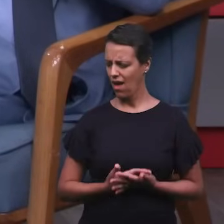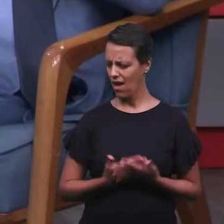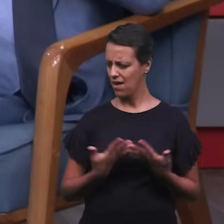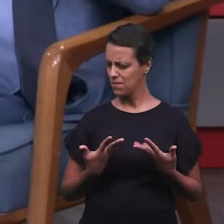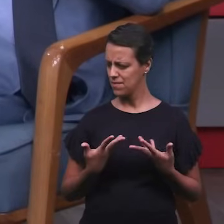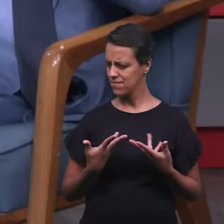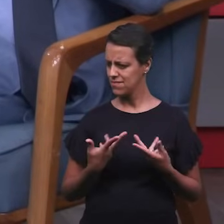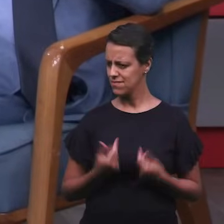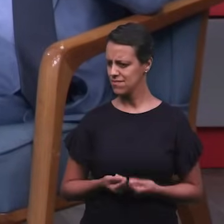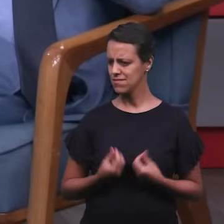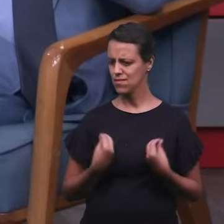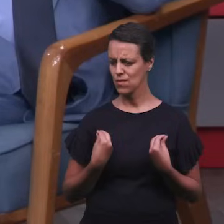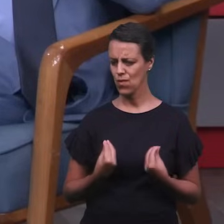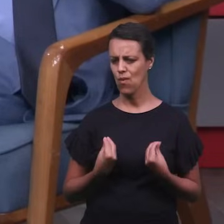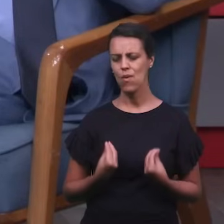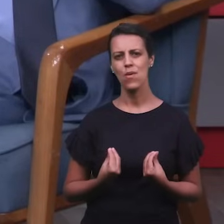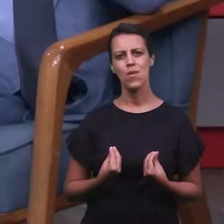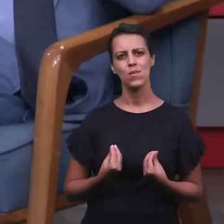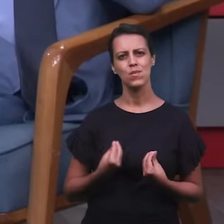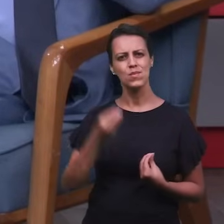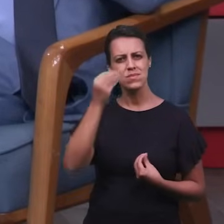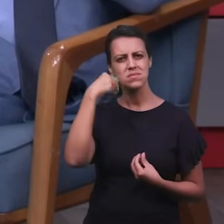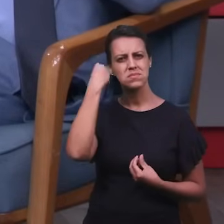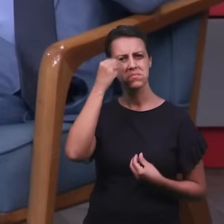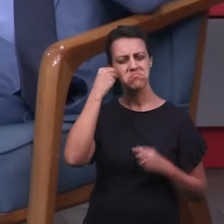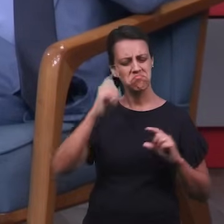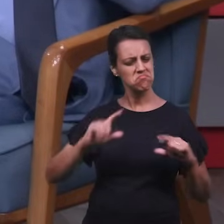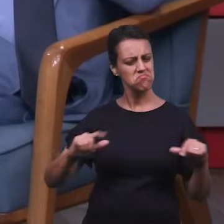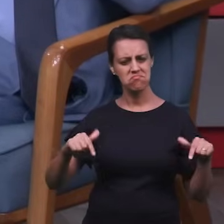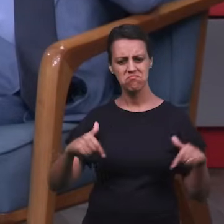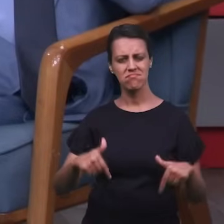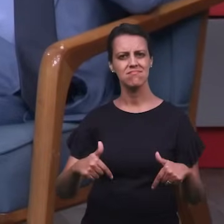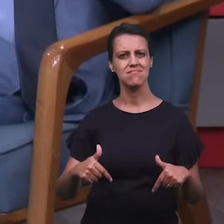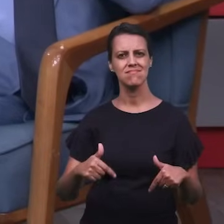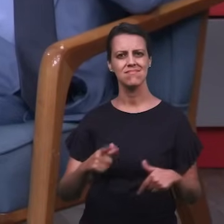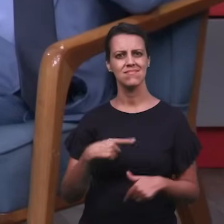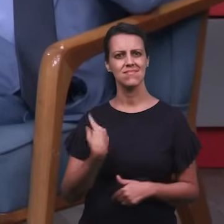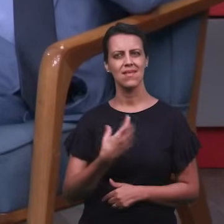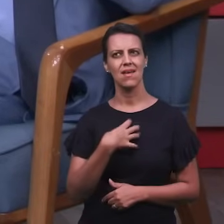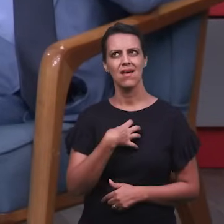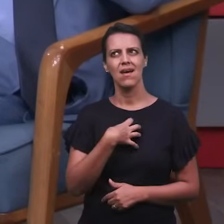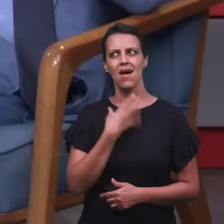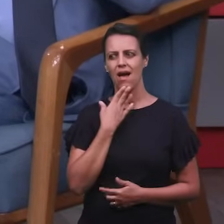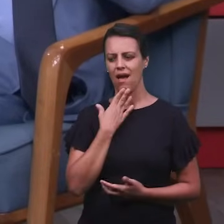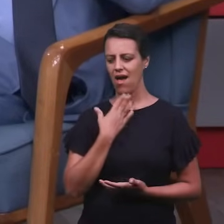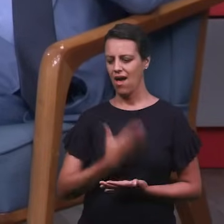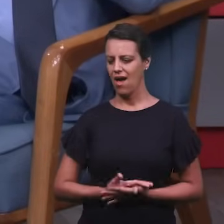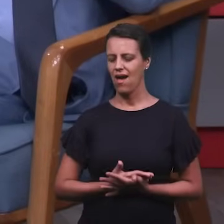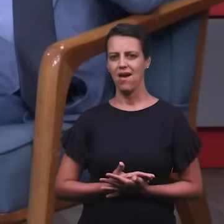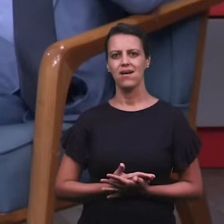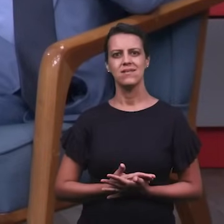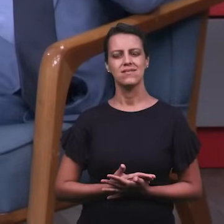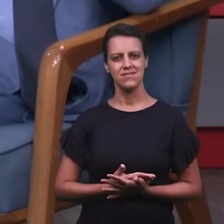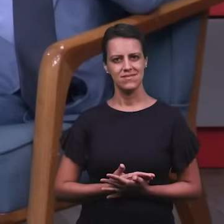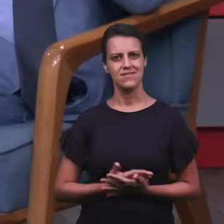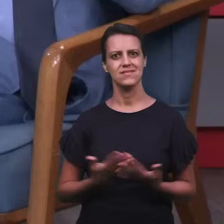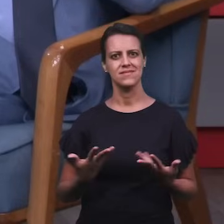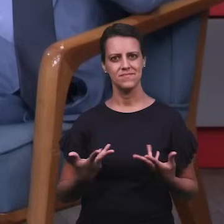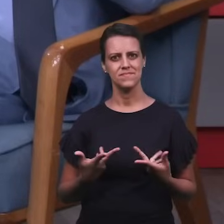maravilhado com essas coisas que o Espírito Santo faz e que nos surpreende de maneira